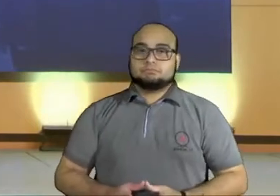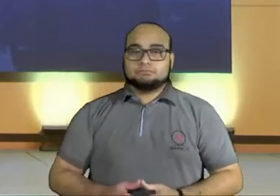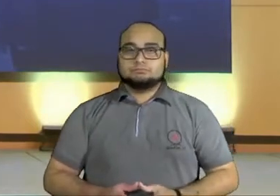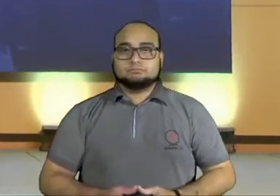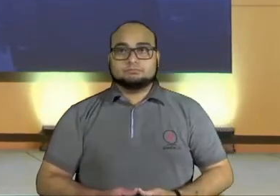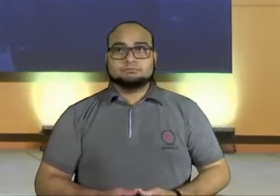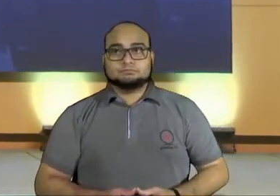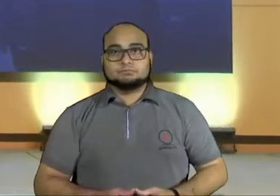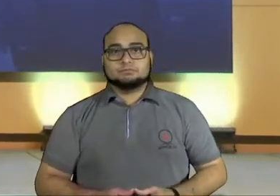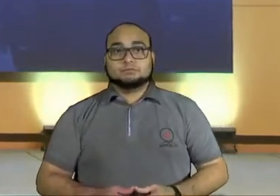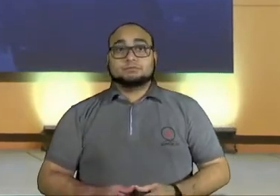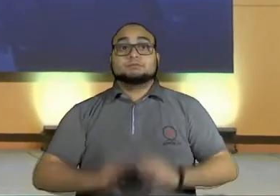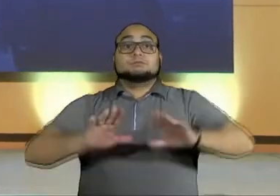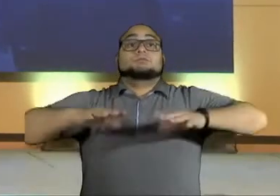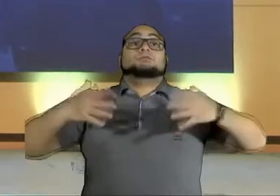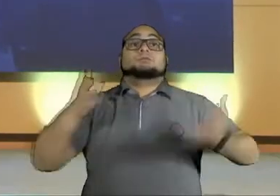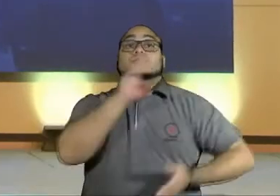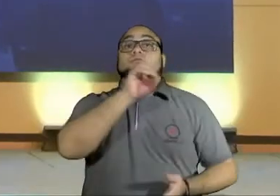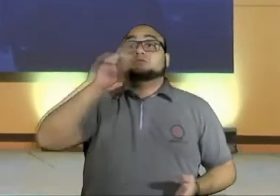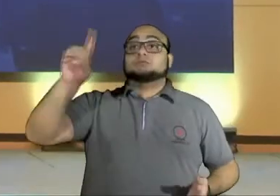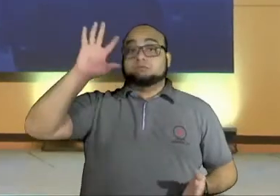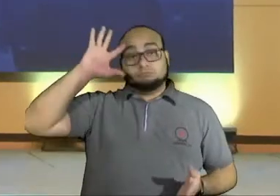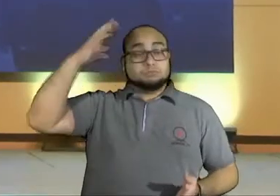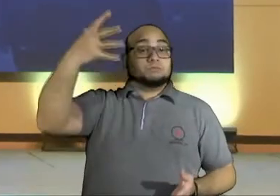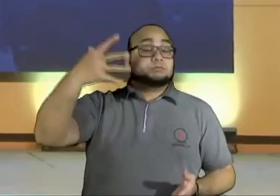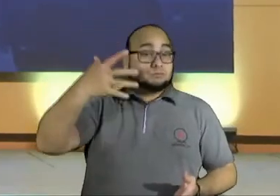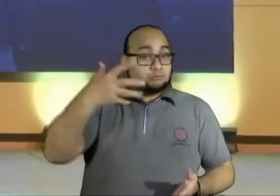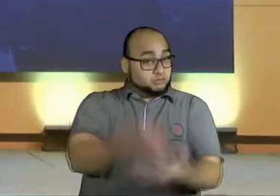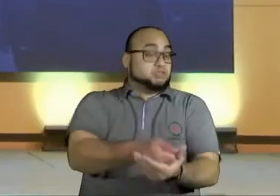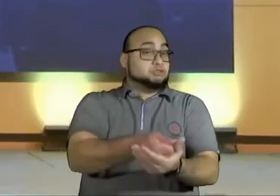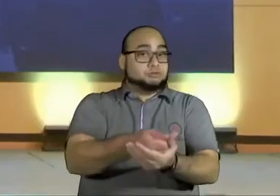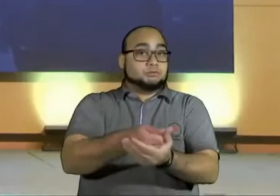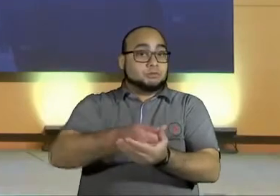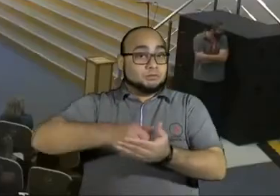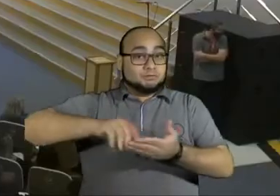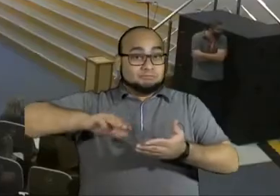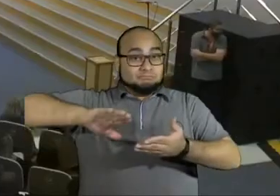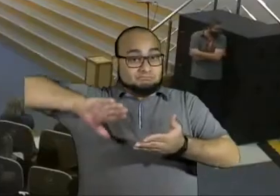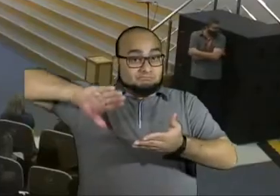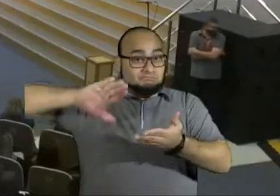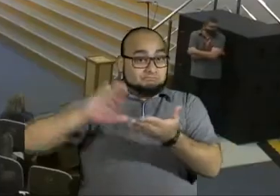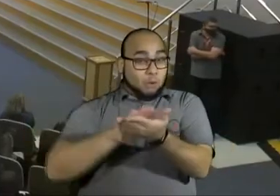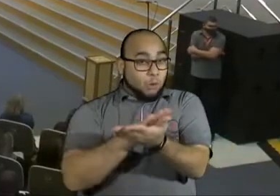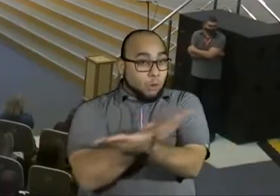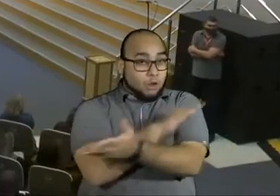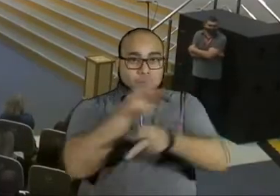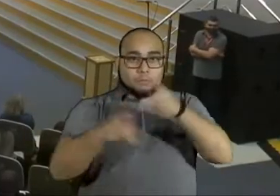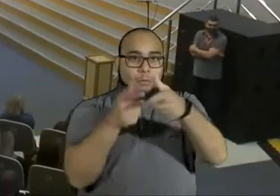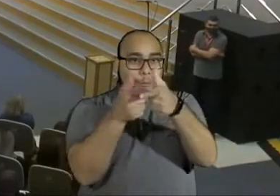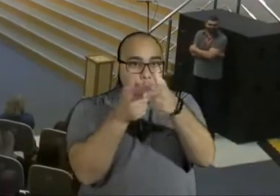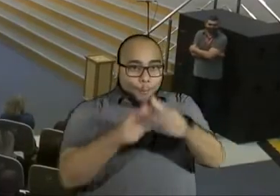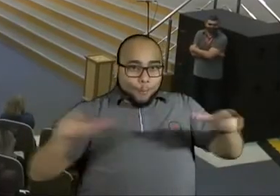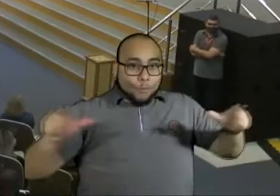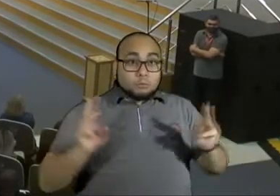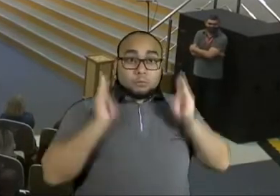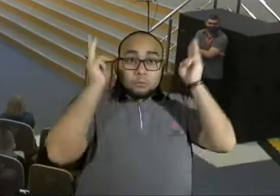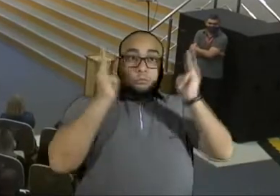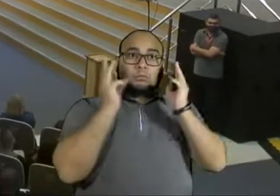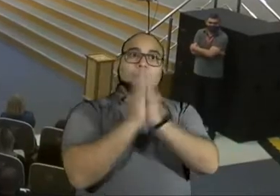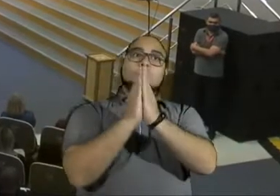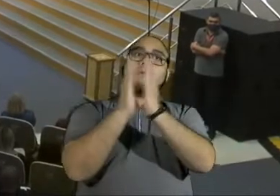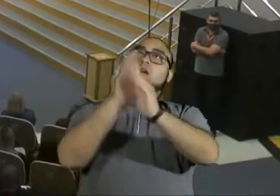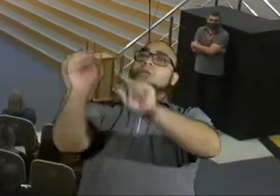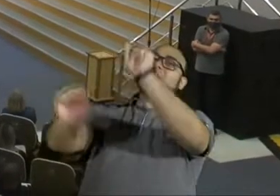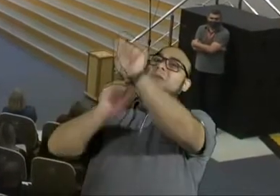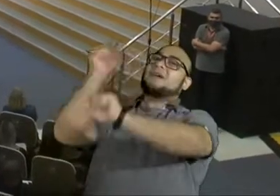Quando Deus decidiu que ia acabar e exterminar com o povo no deserto, Moisés não disse: Deus, por favor, não. Deus, por